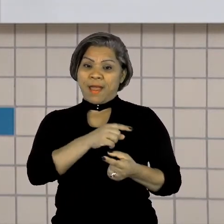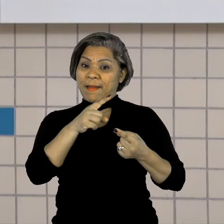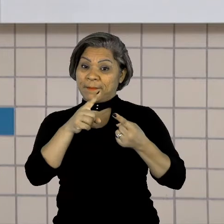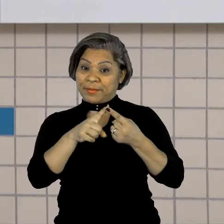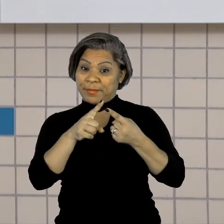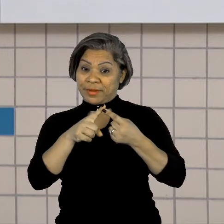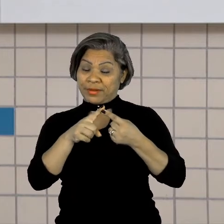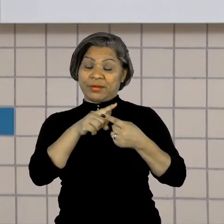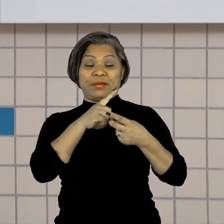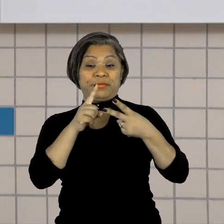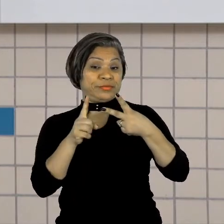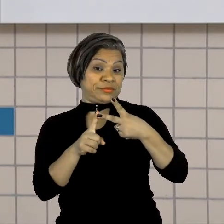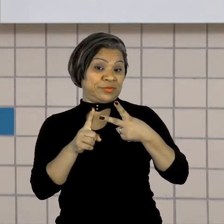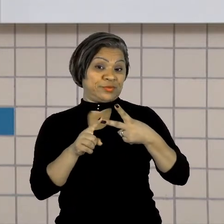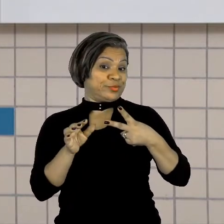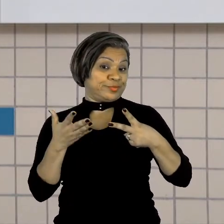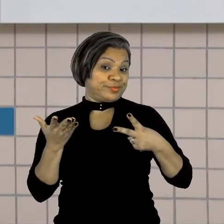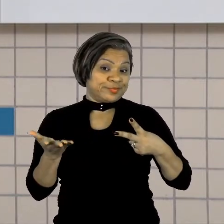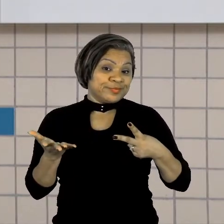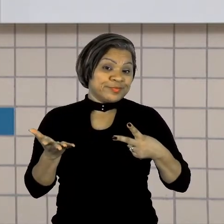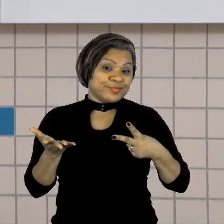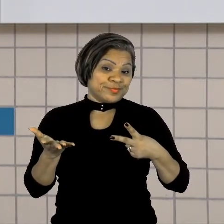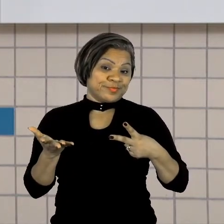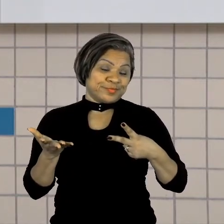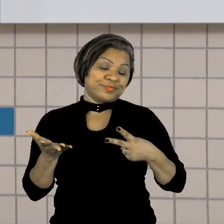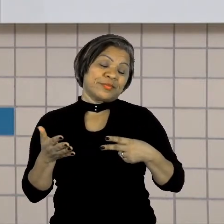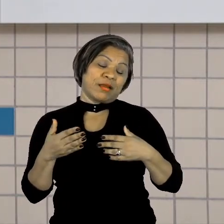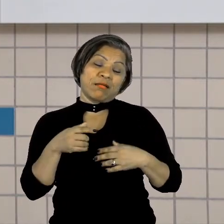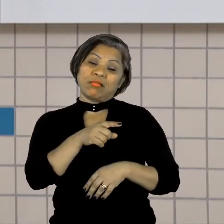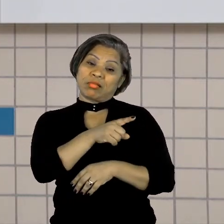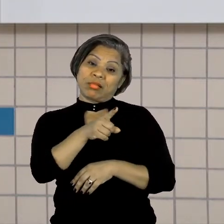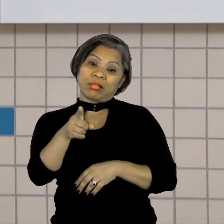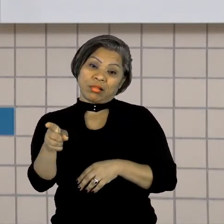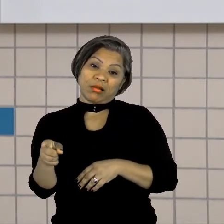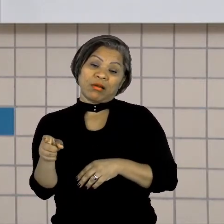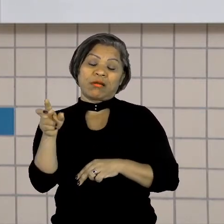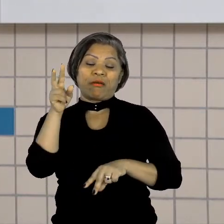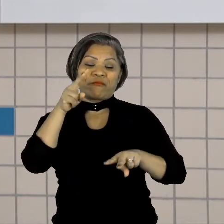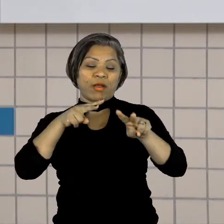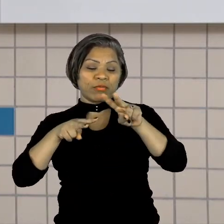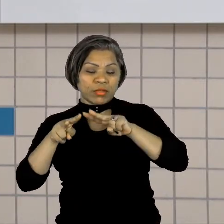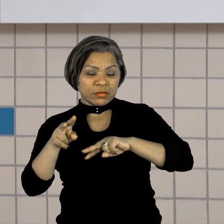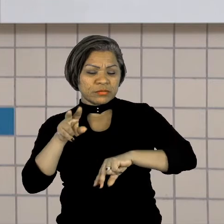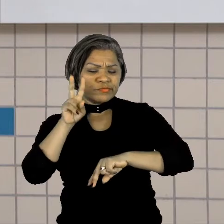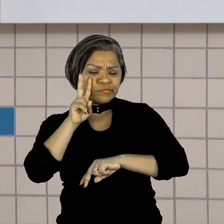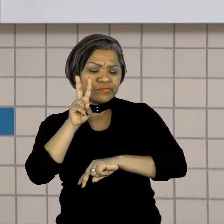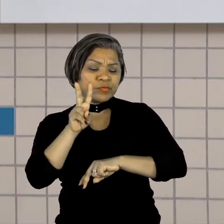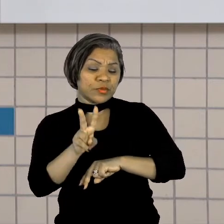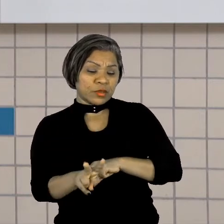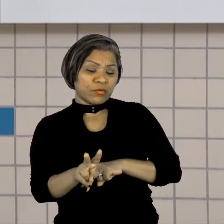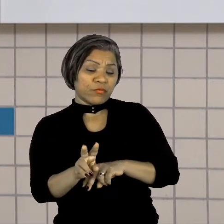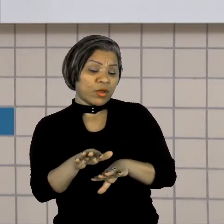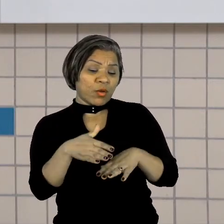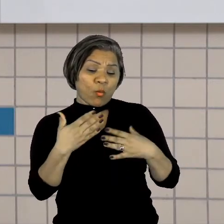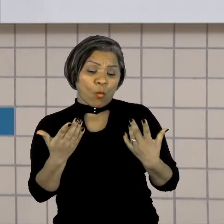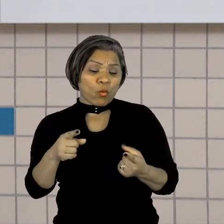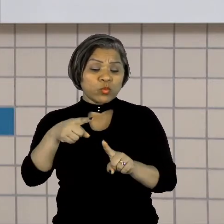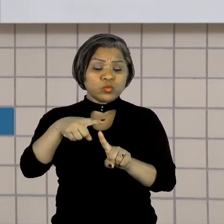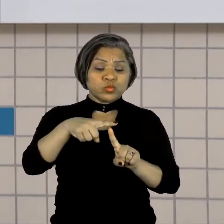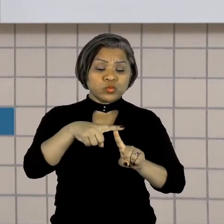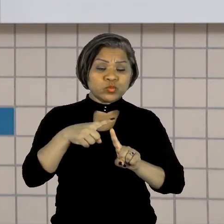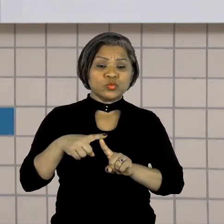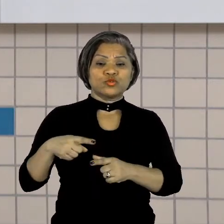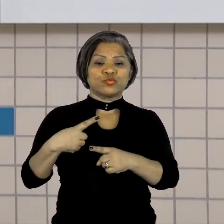a segunda opção? Então você vai analisar e ver qual o tipo de porquê você vai usar. Se